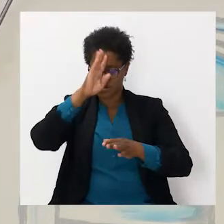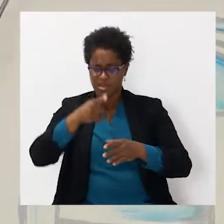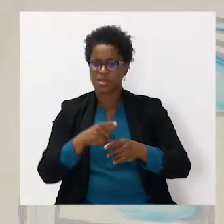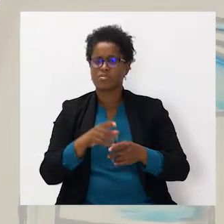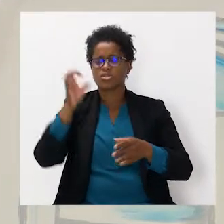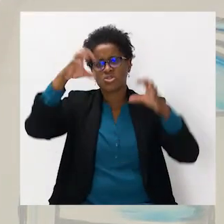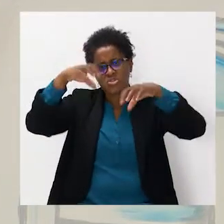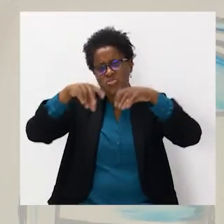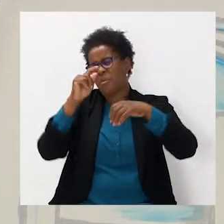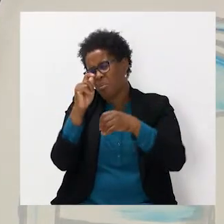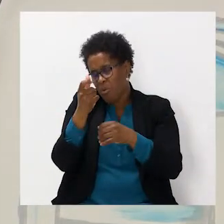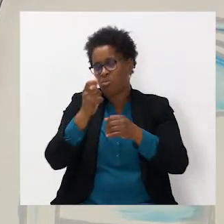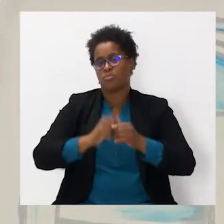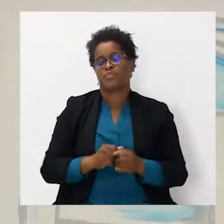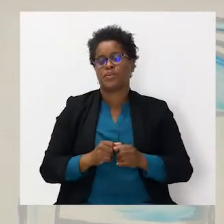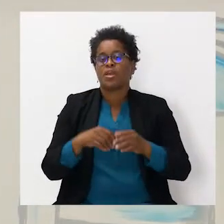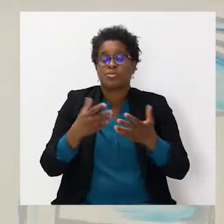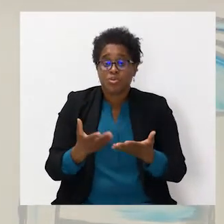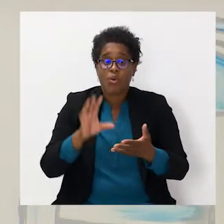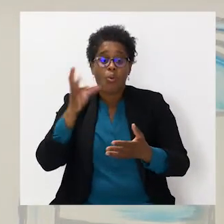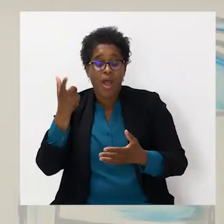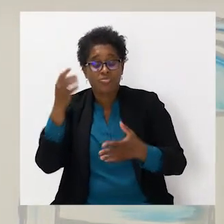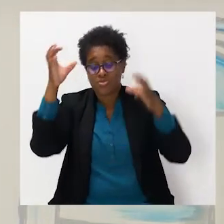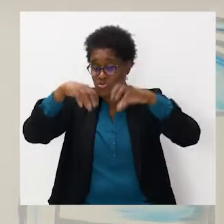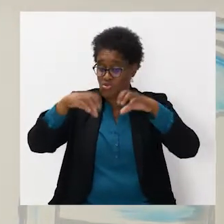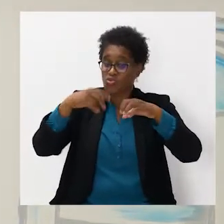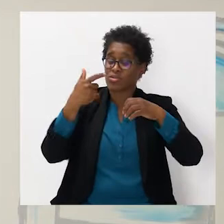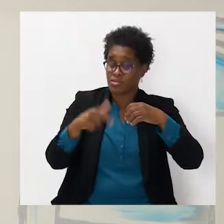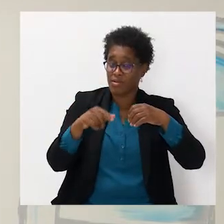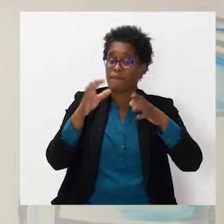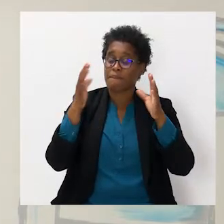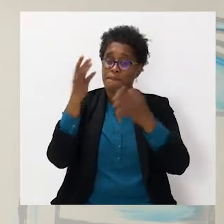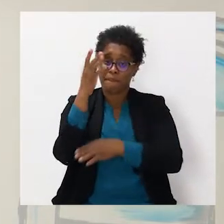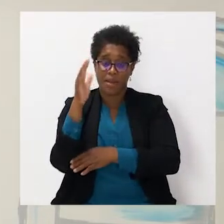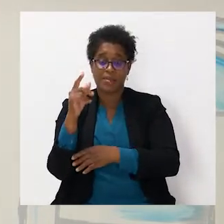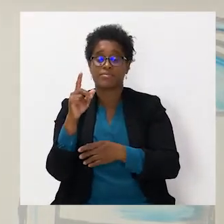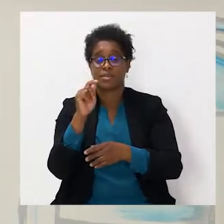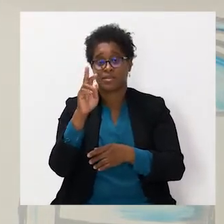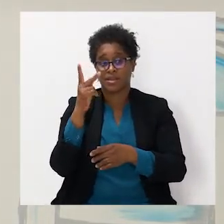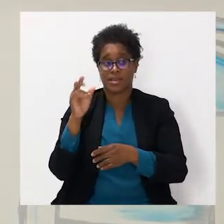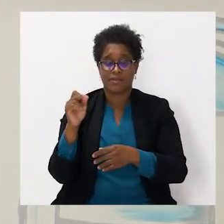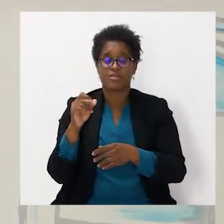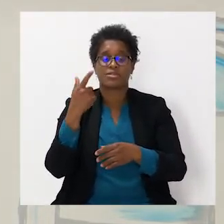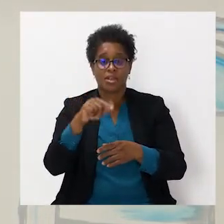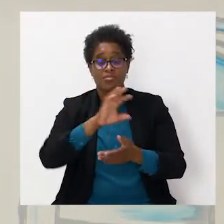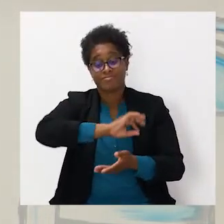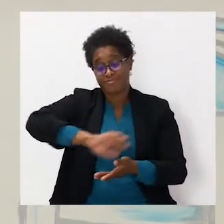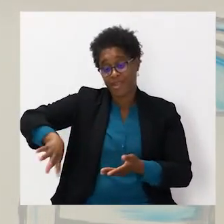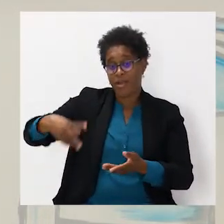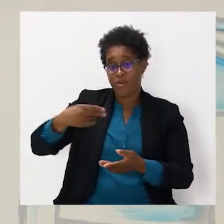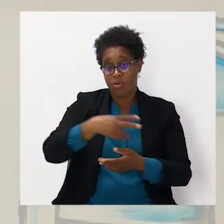chove pouco. Então, quando há chuva e há plantas, ervas, temos que